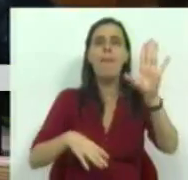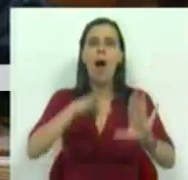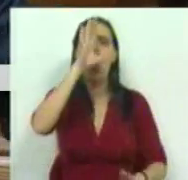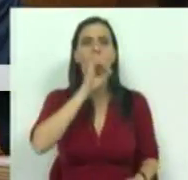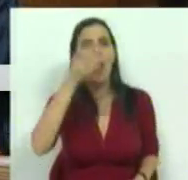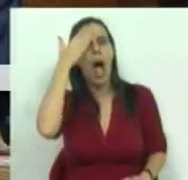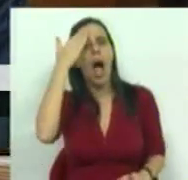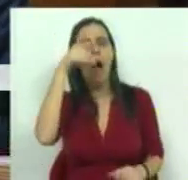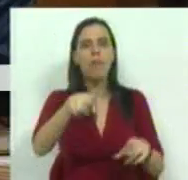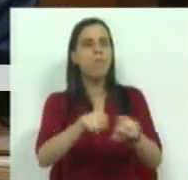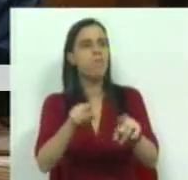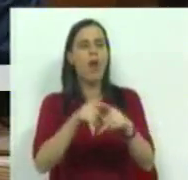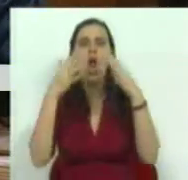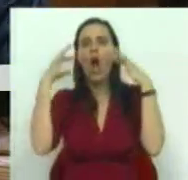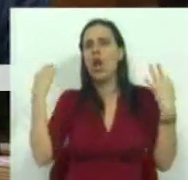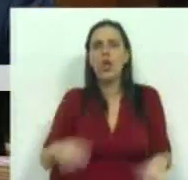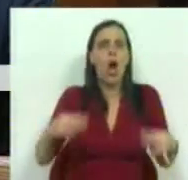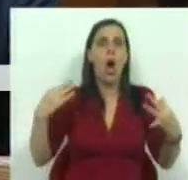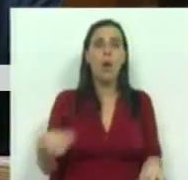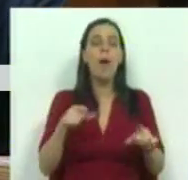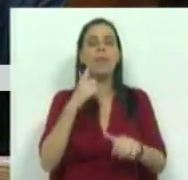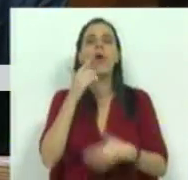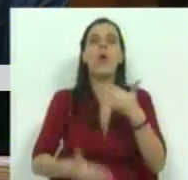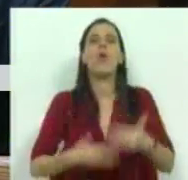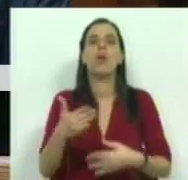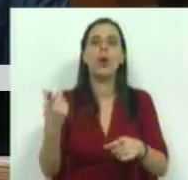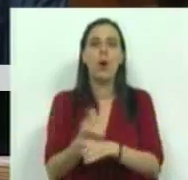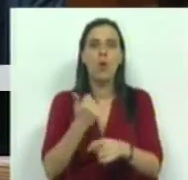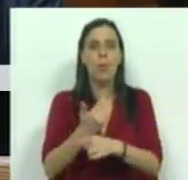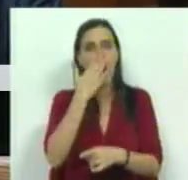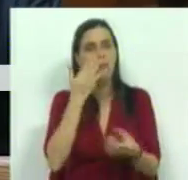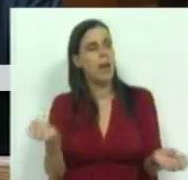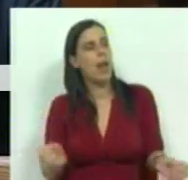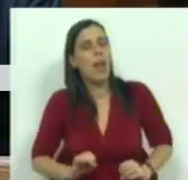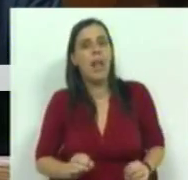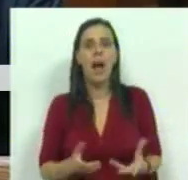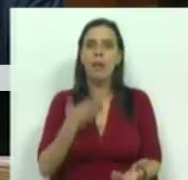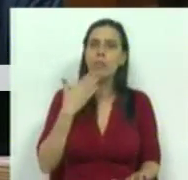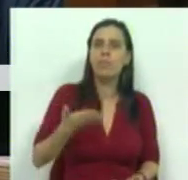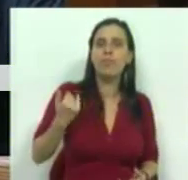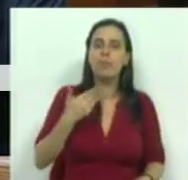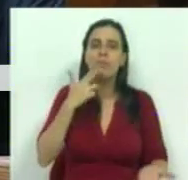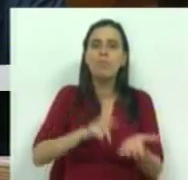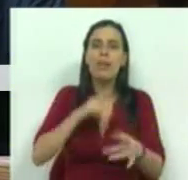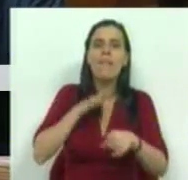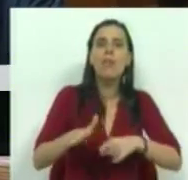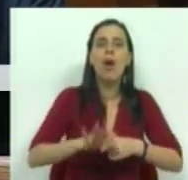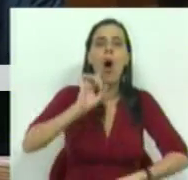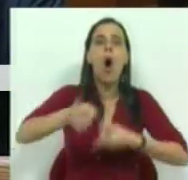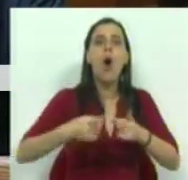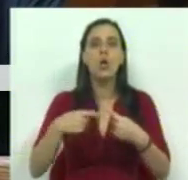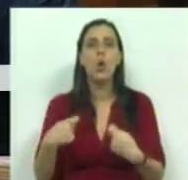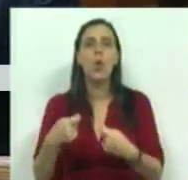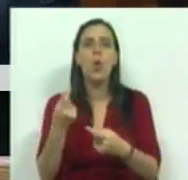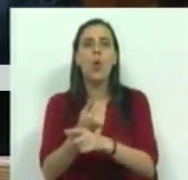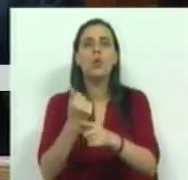parece entender normalissimamente que estes vão continuar a comprar como se nada fosse e oculta-se o real efeito no